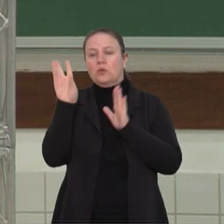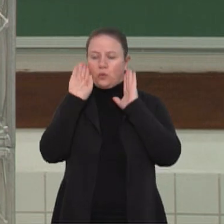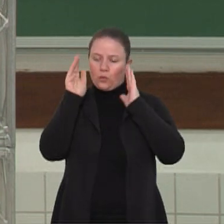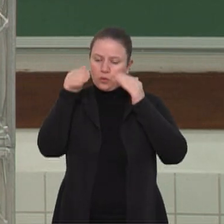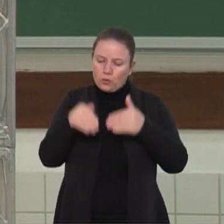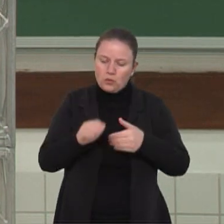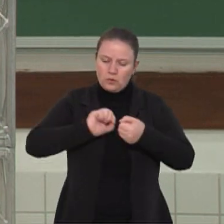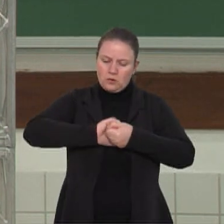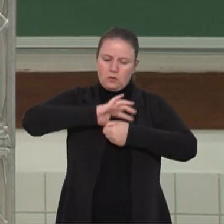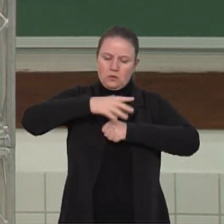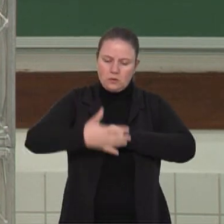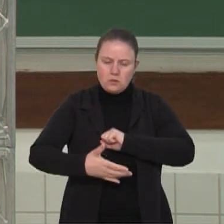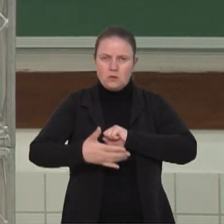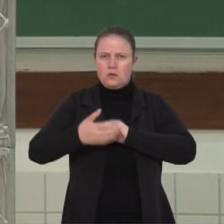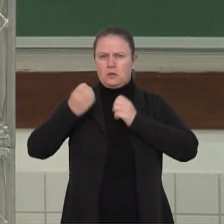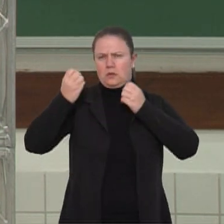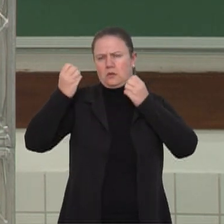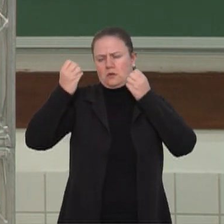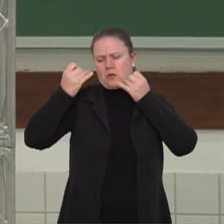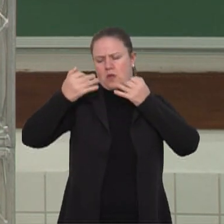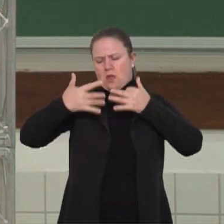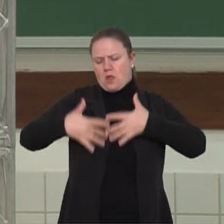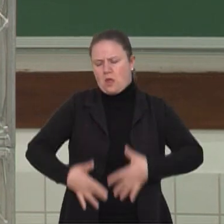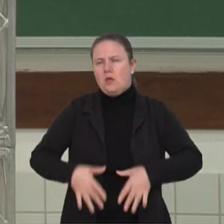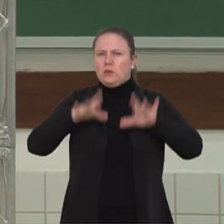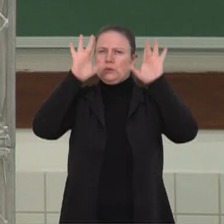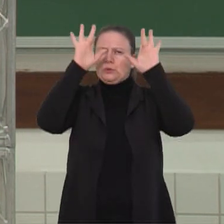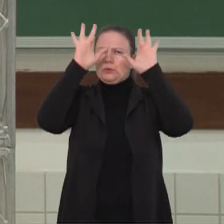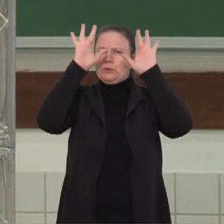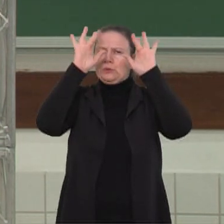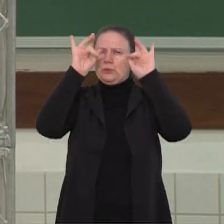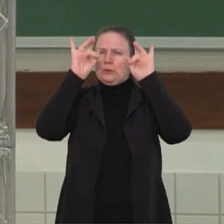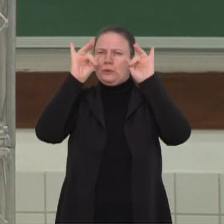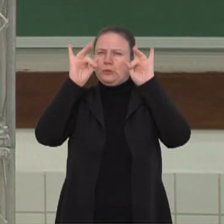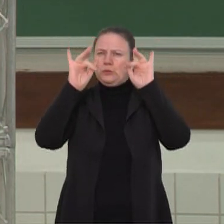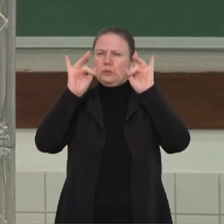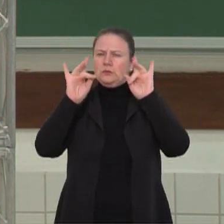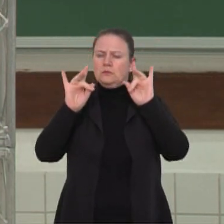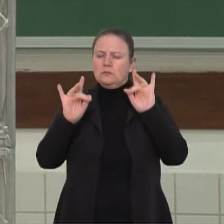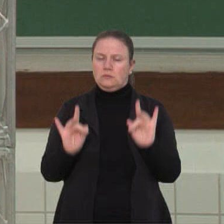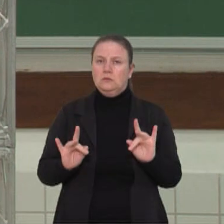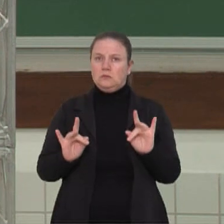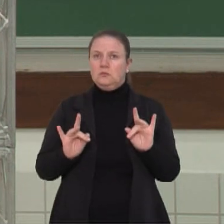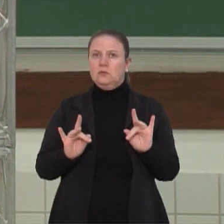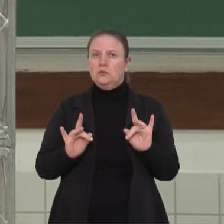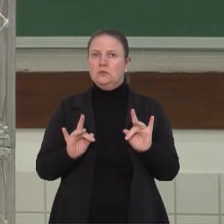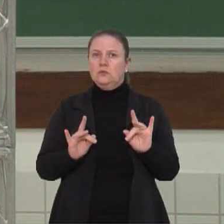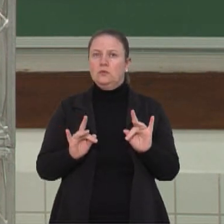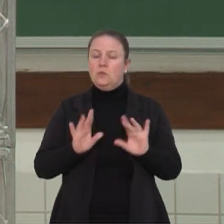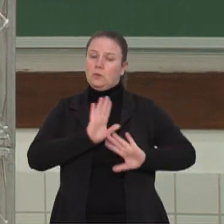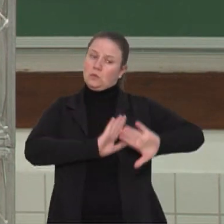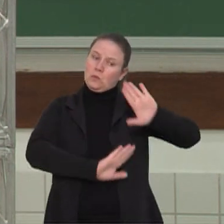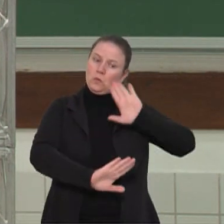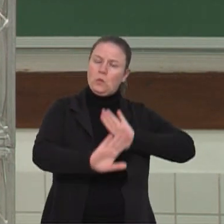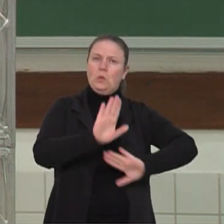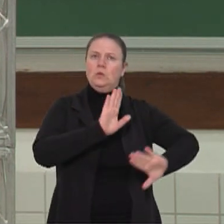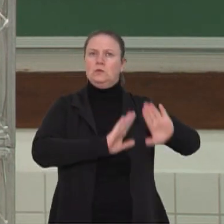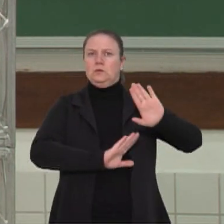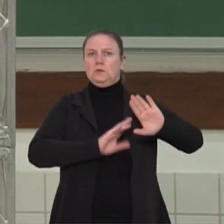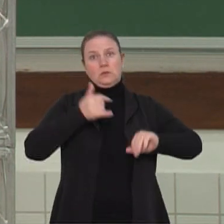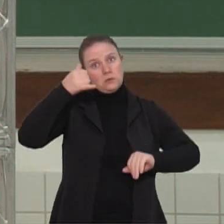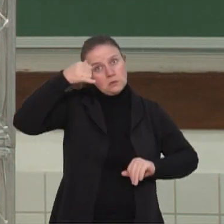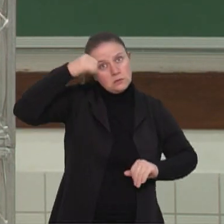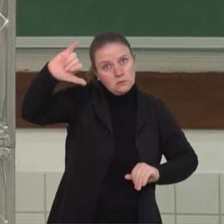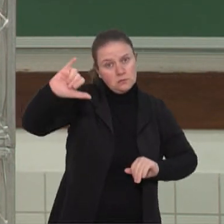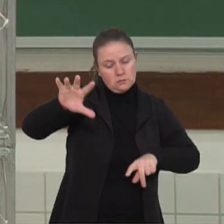sobre o Covid, vai explicar bem, né, o que é, de onde veio, como tomar os cuidados. Então, o que eu